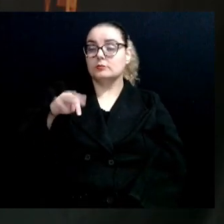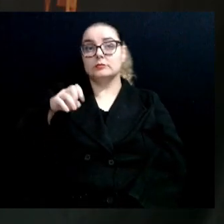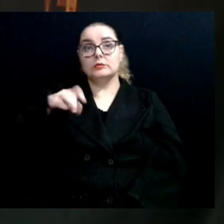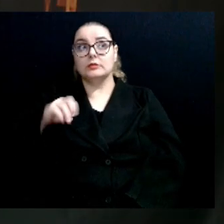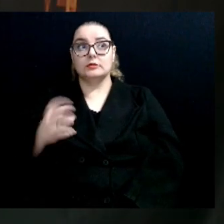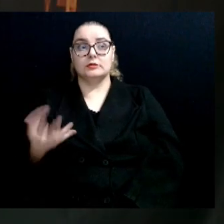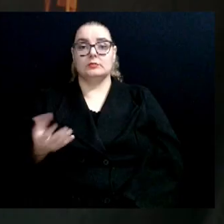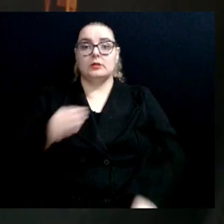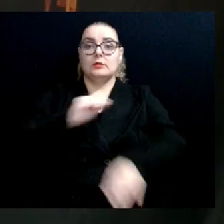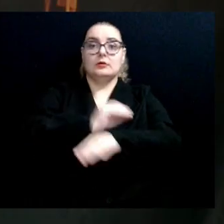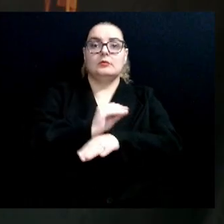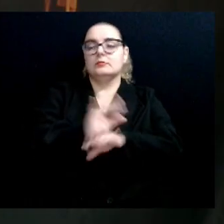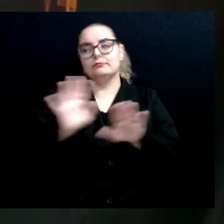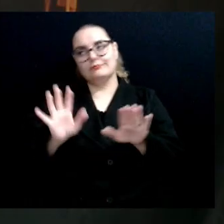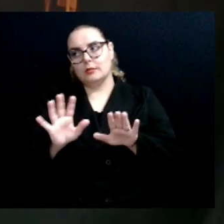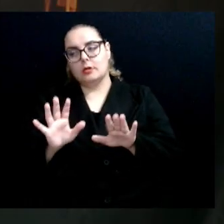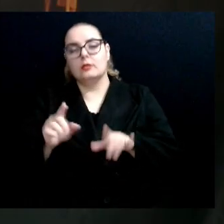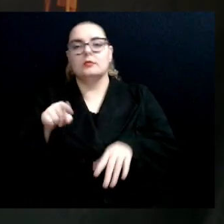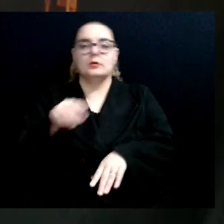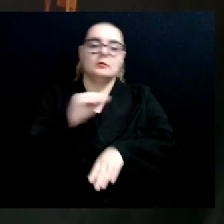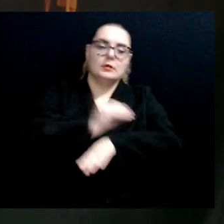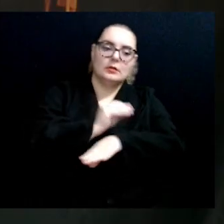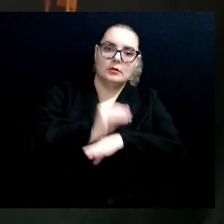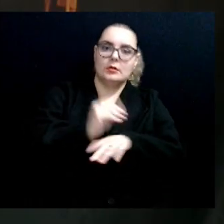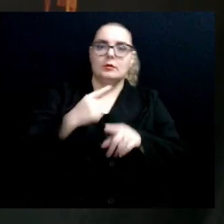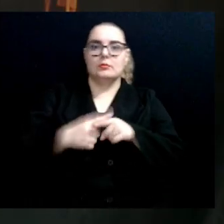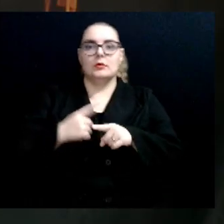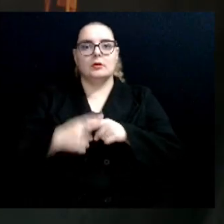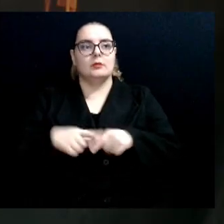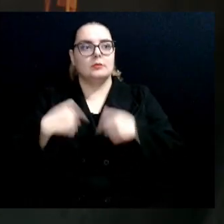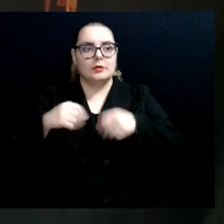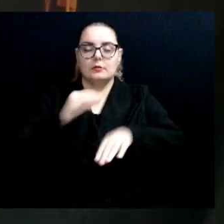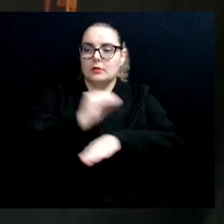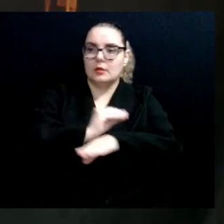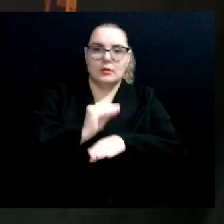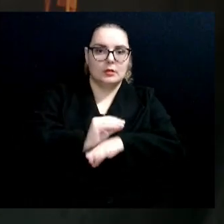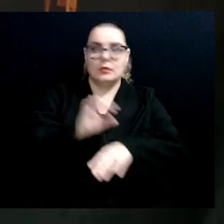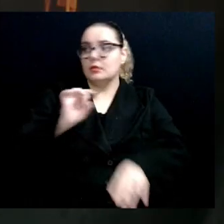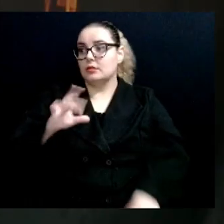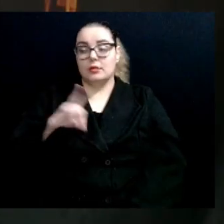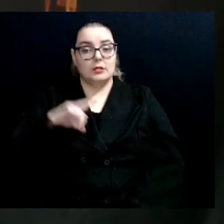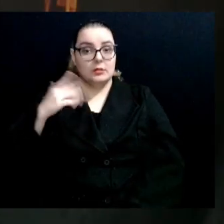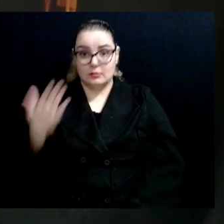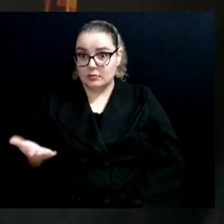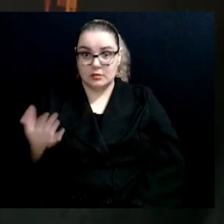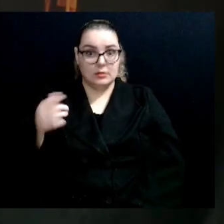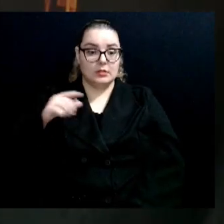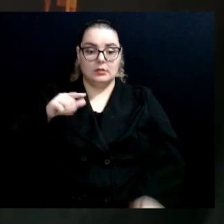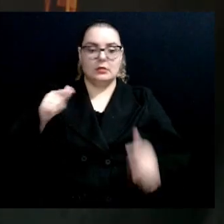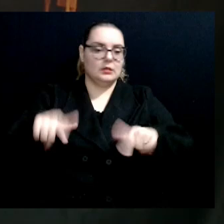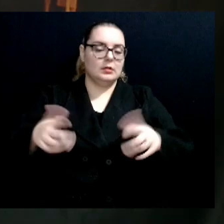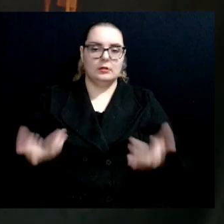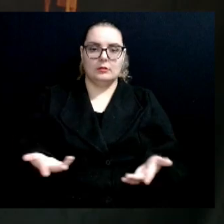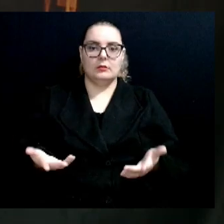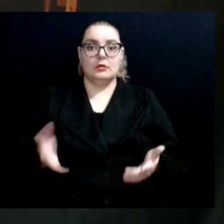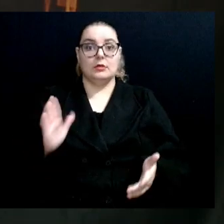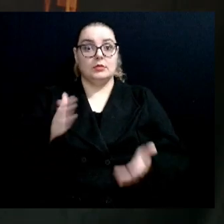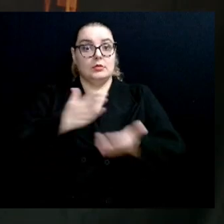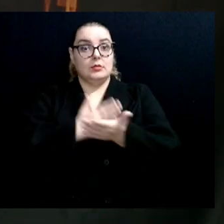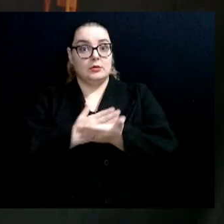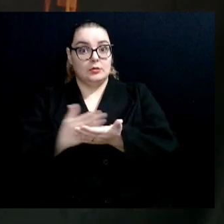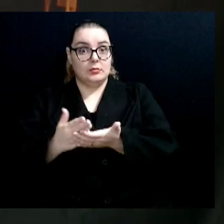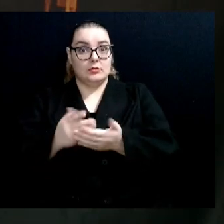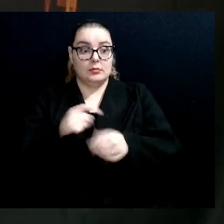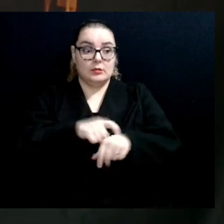Não, você vai cuidar porque você tem que cuidar, porque só tem você ali. E aí já começa uma situação que